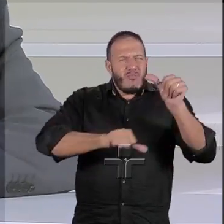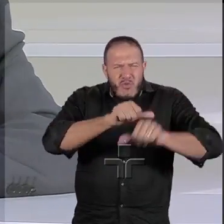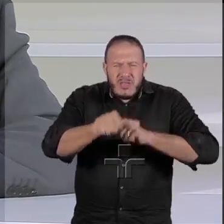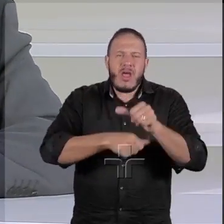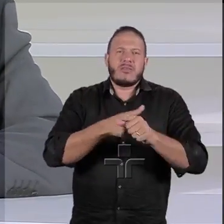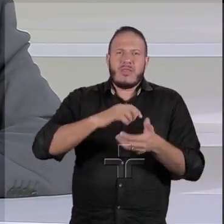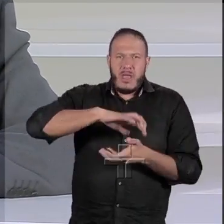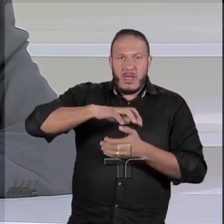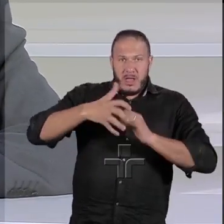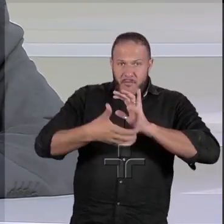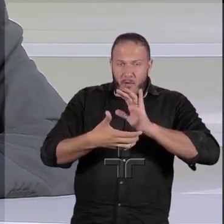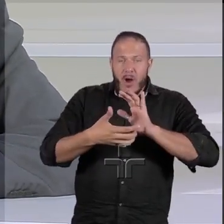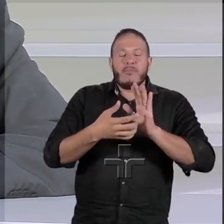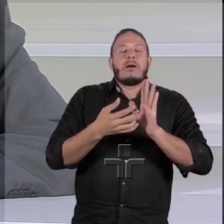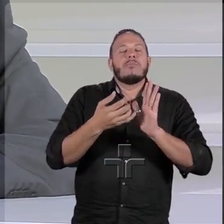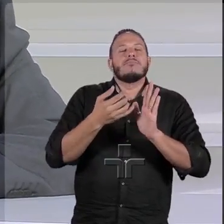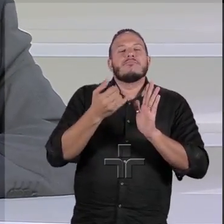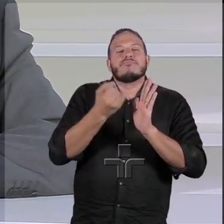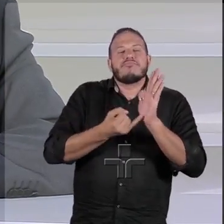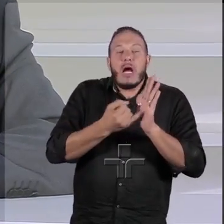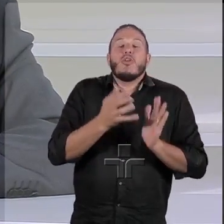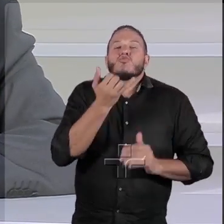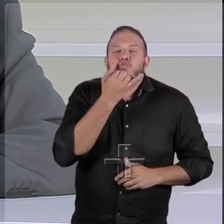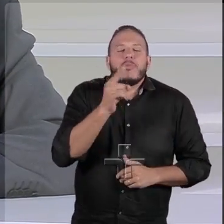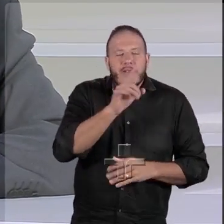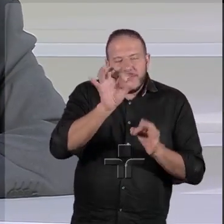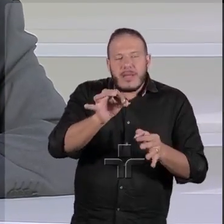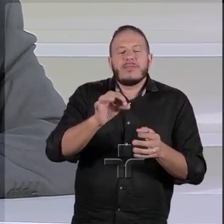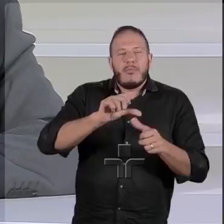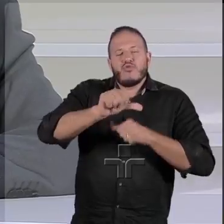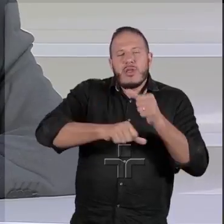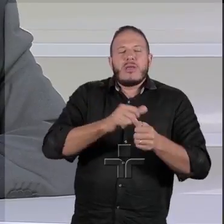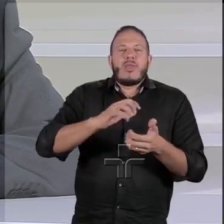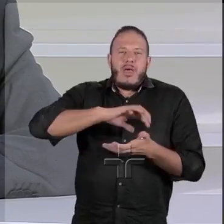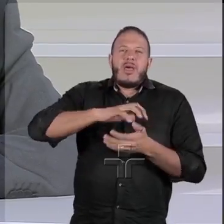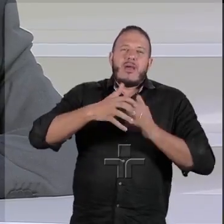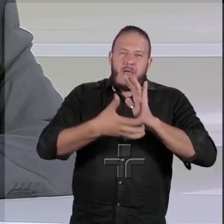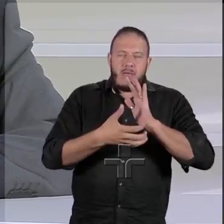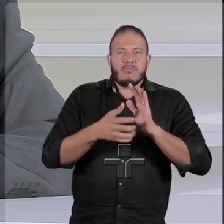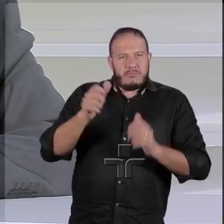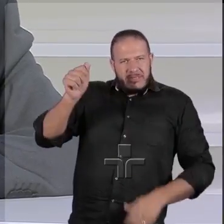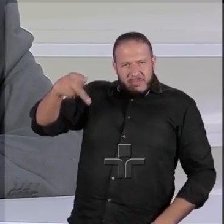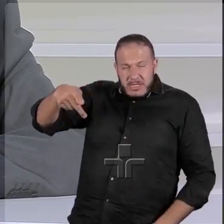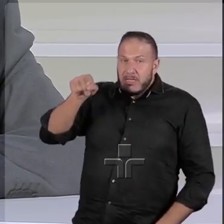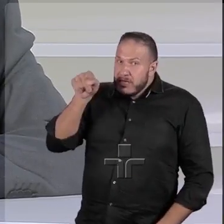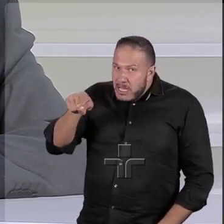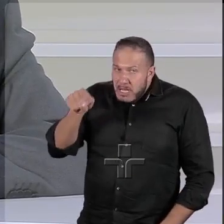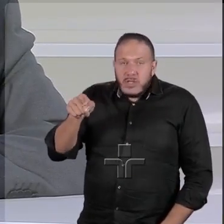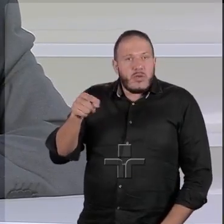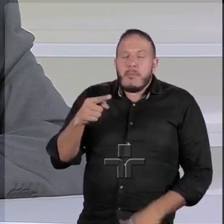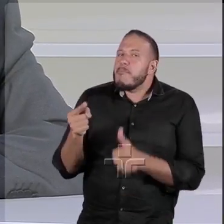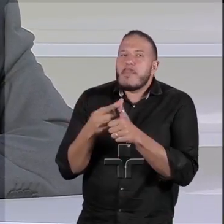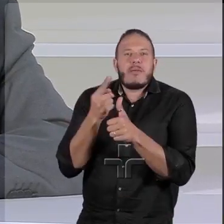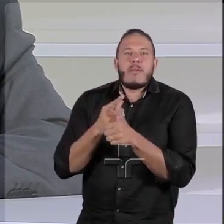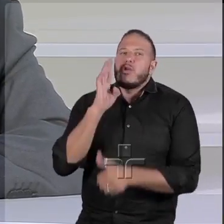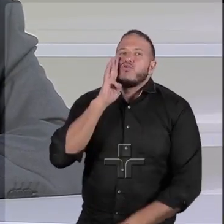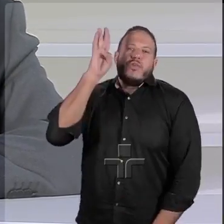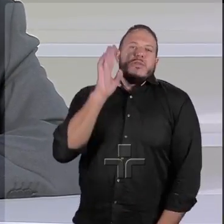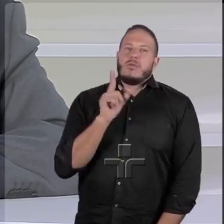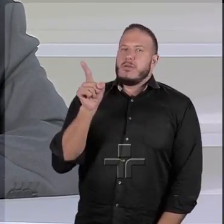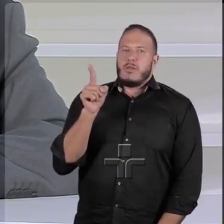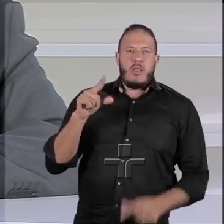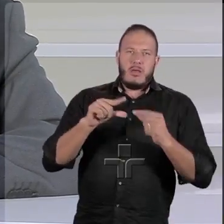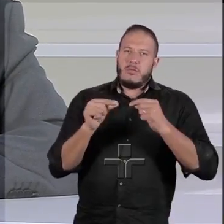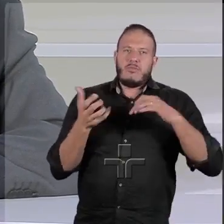Então, reforma da Previdência. Desculpa, a reforma da Previdência. Resumindo, a Previdência tem que andar sozinha no Congresso. Todas